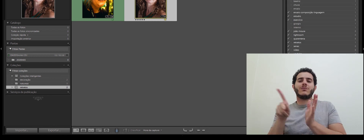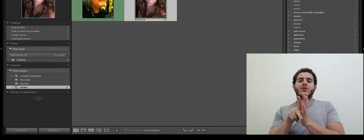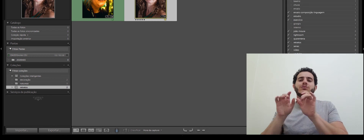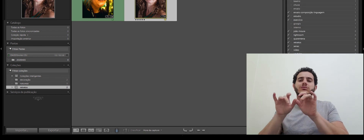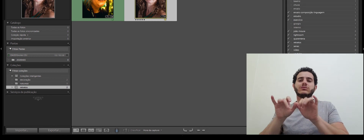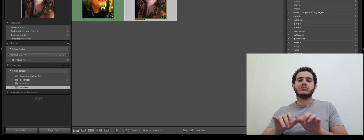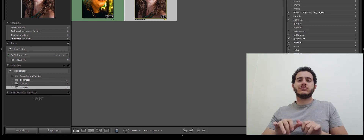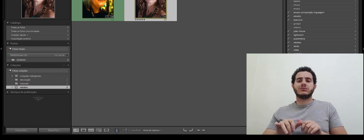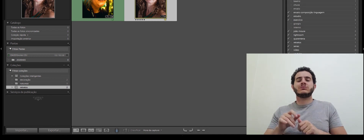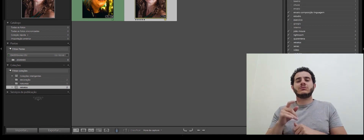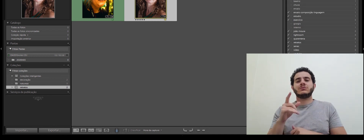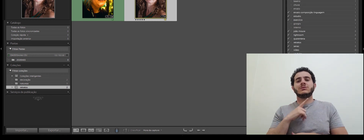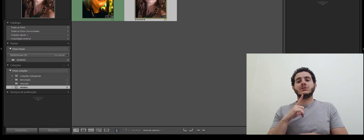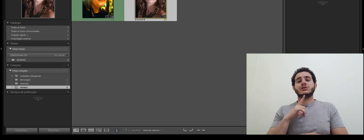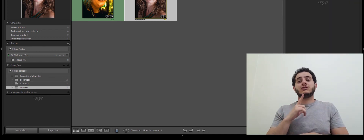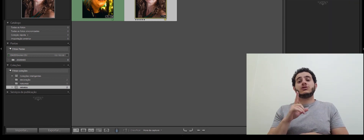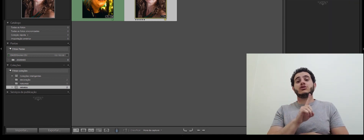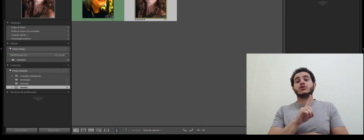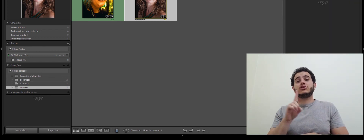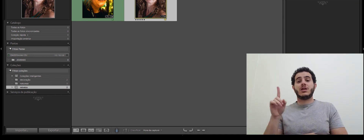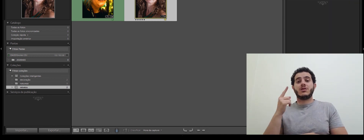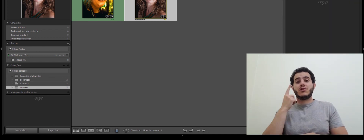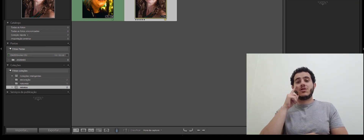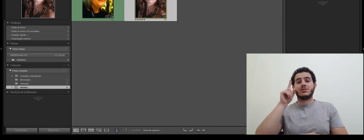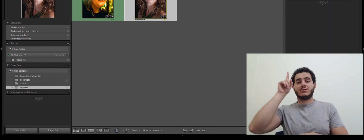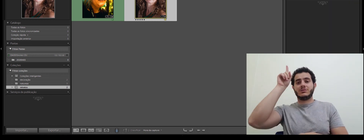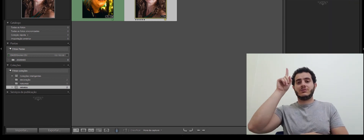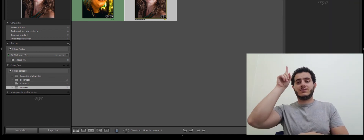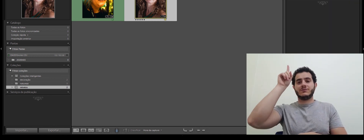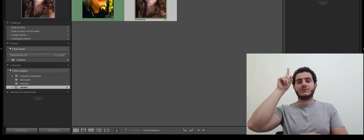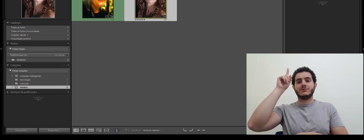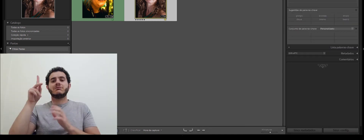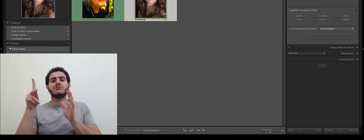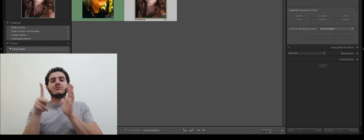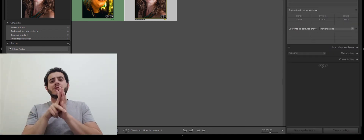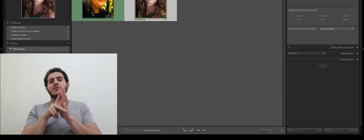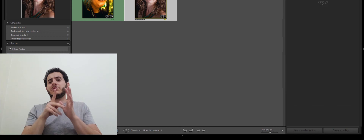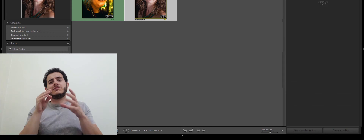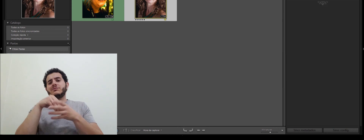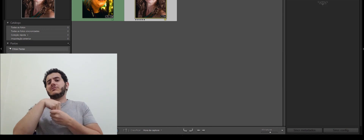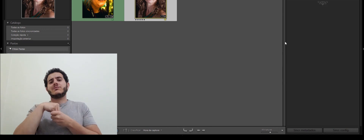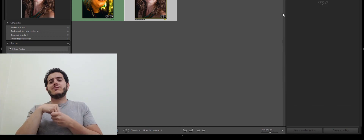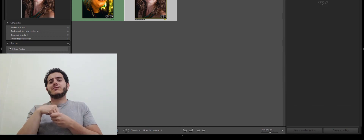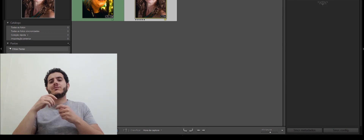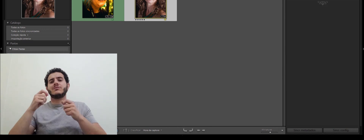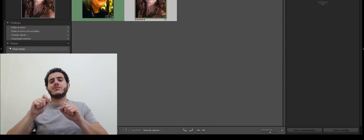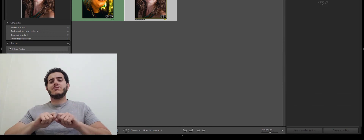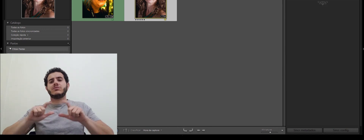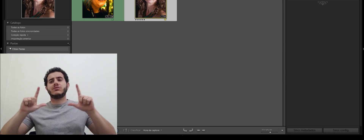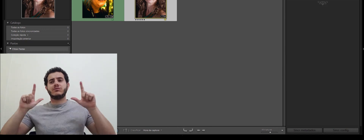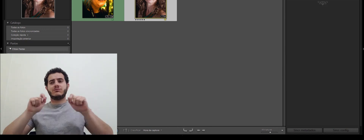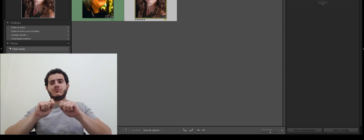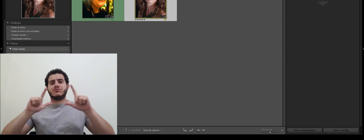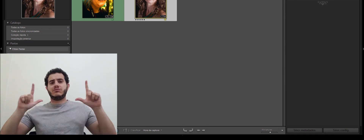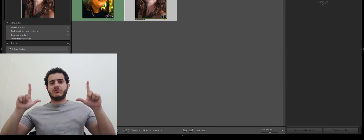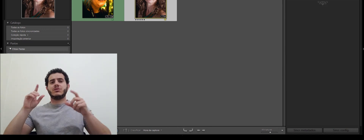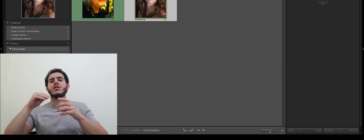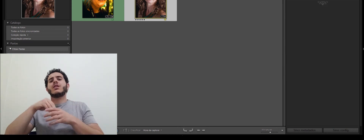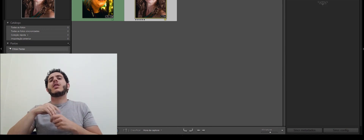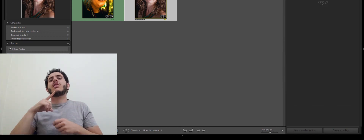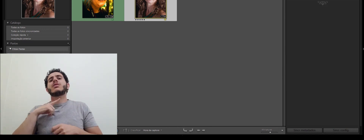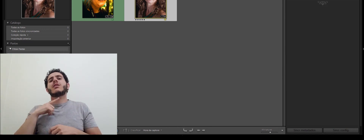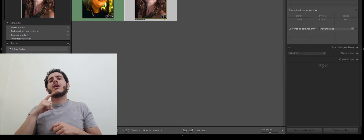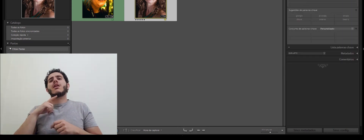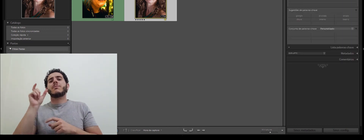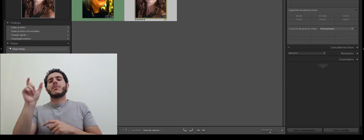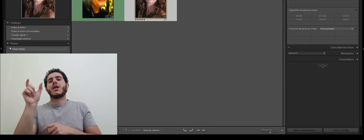nos metadados. Aqui do lado direito você tem atribuir palavras-chave. Você abre no painel da direita, ó, tem uma das abinhas aqui,